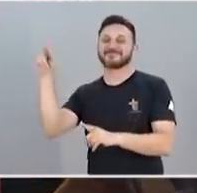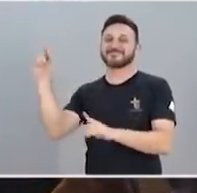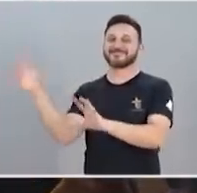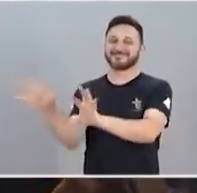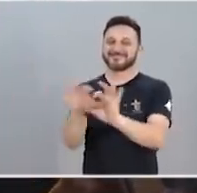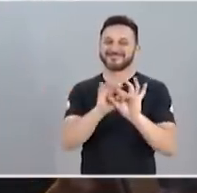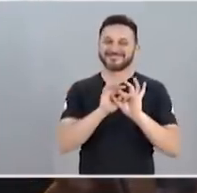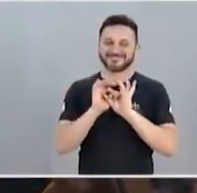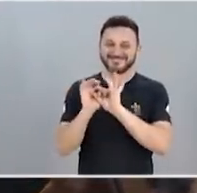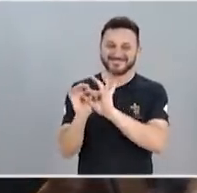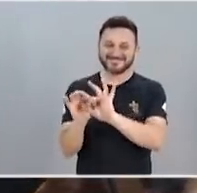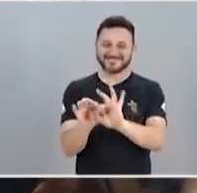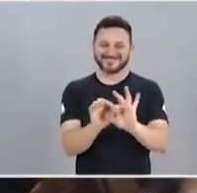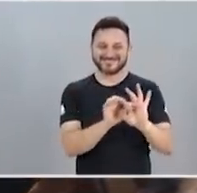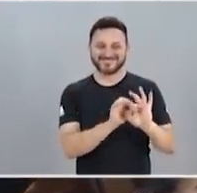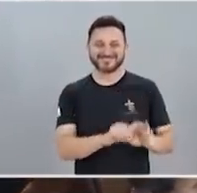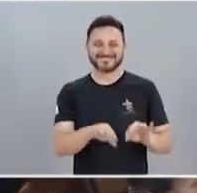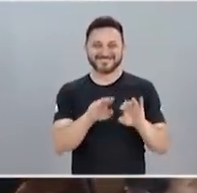vossa